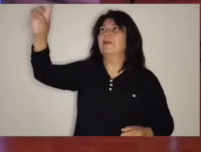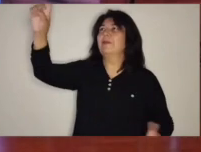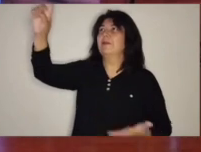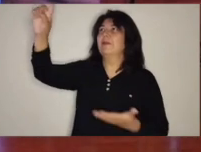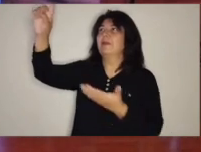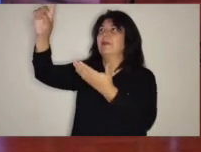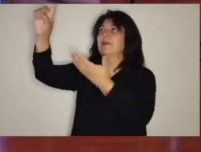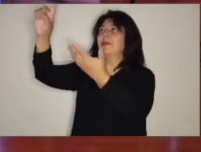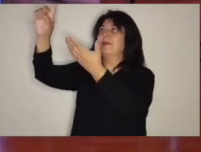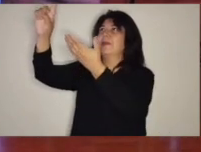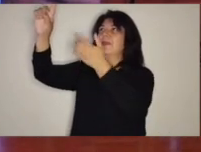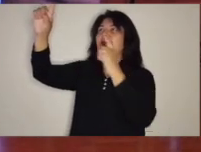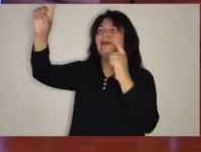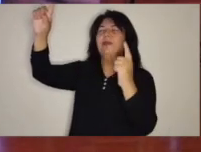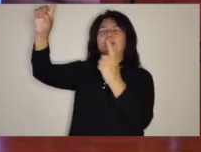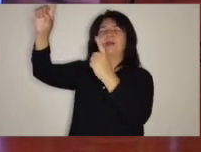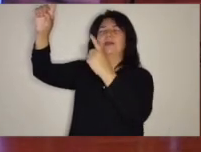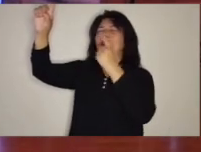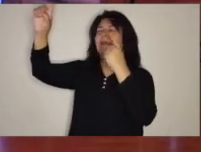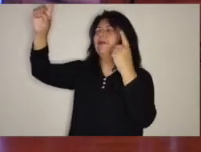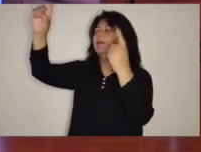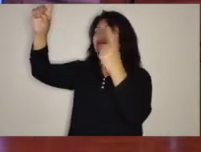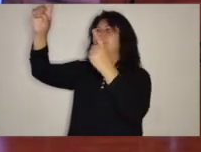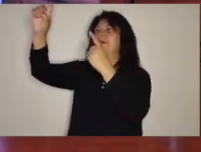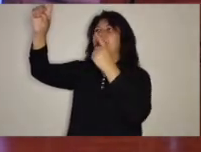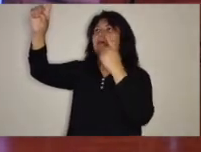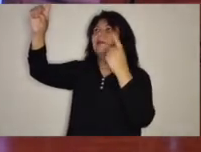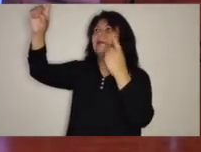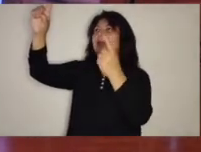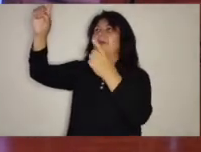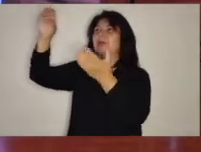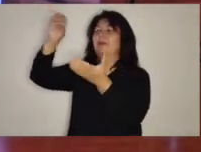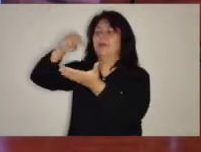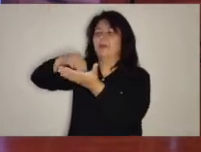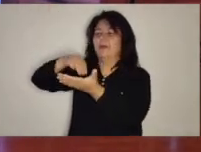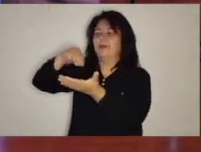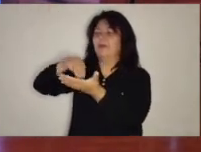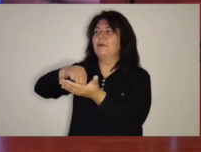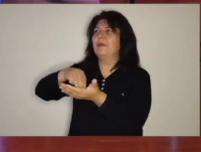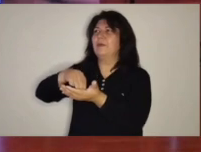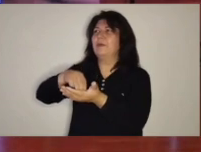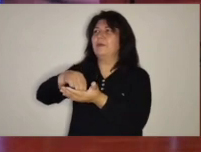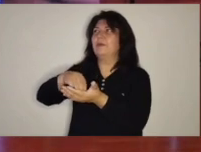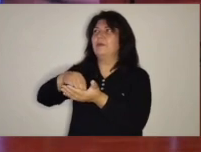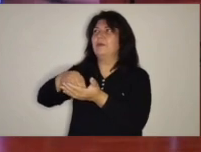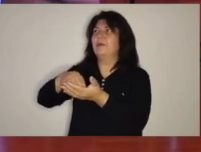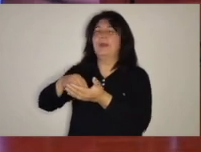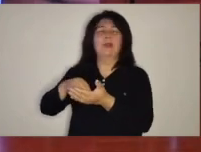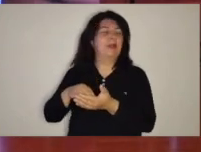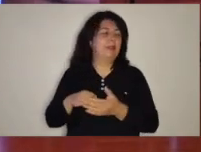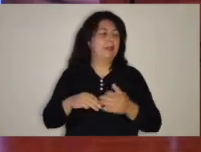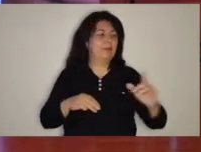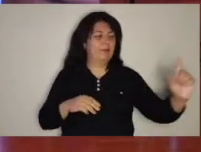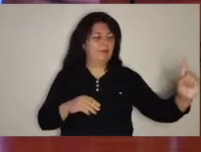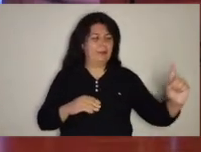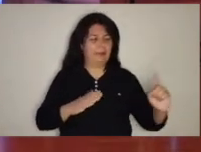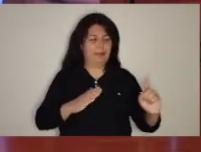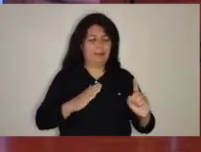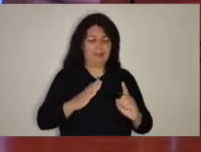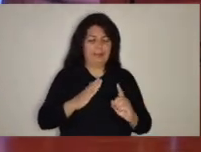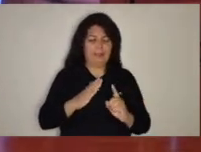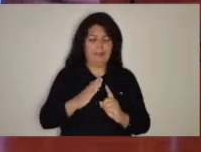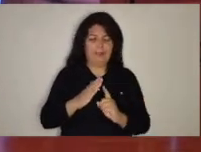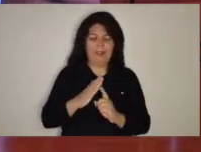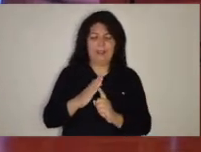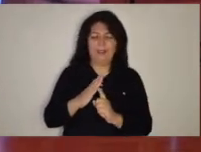Tu és o único motivo que me